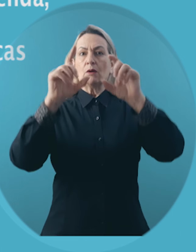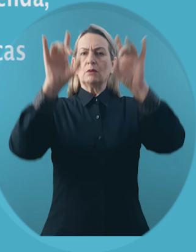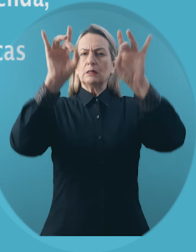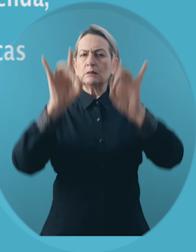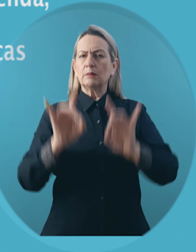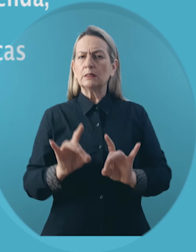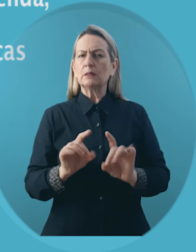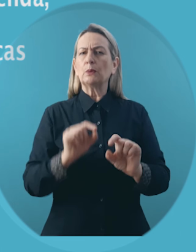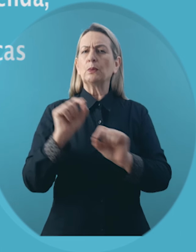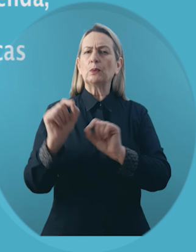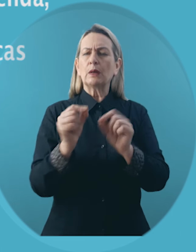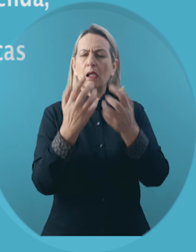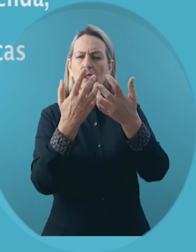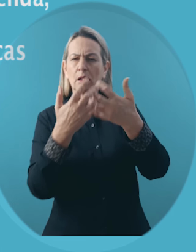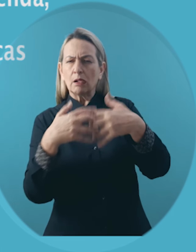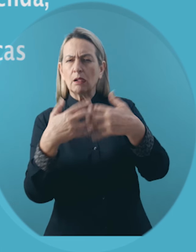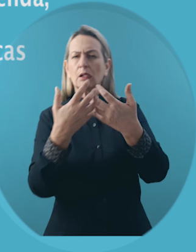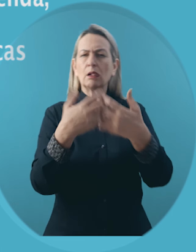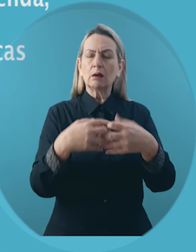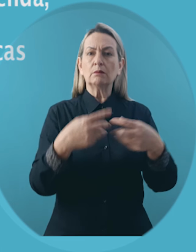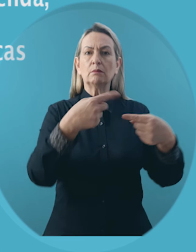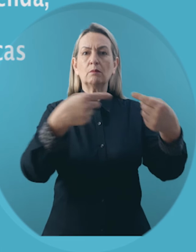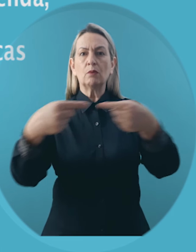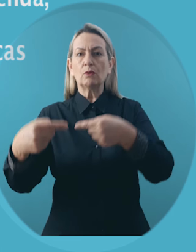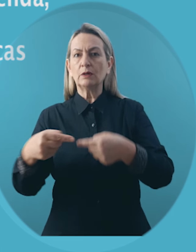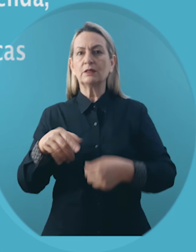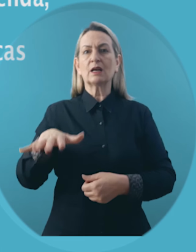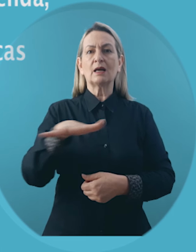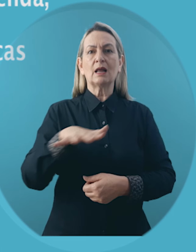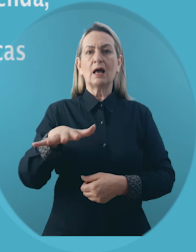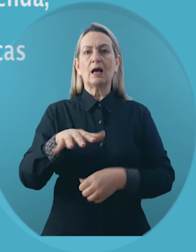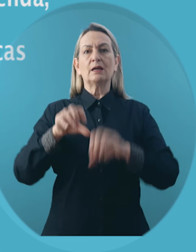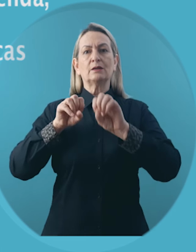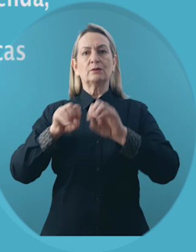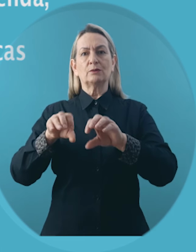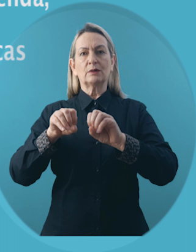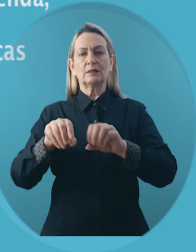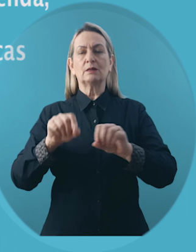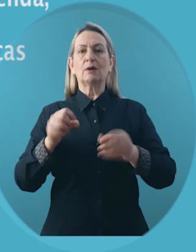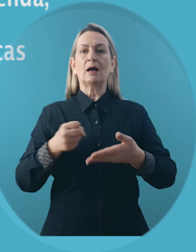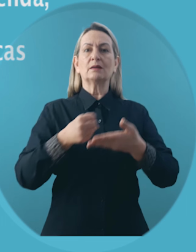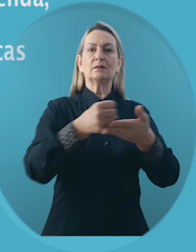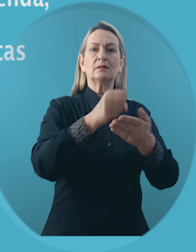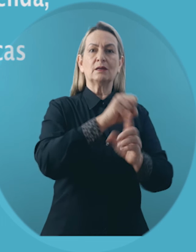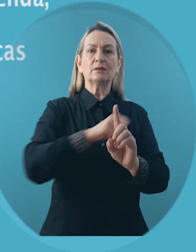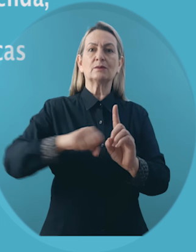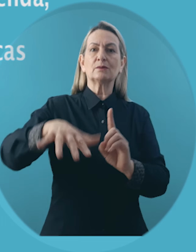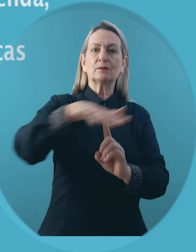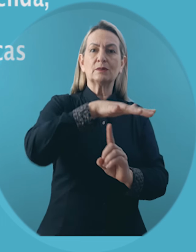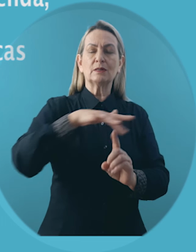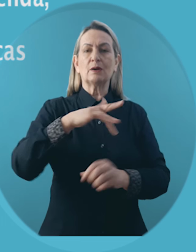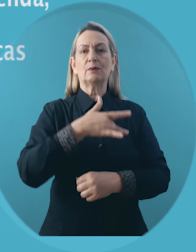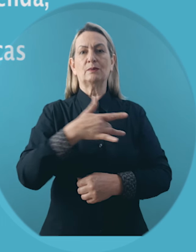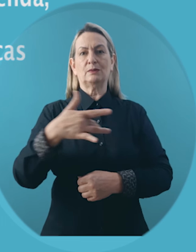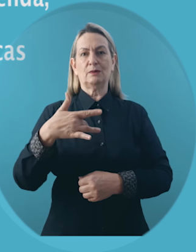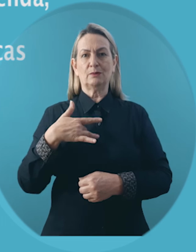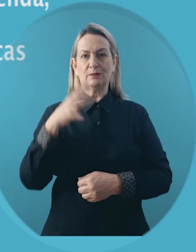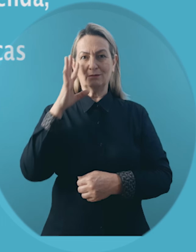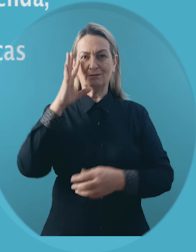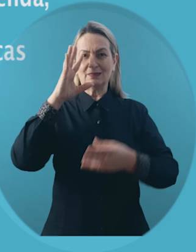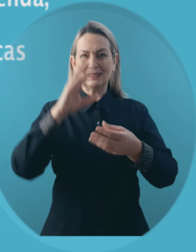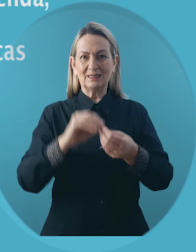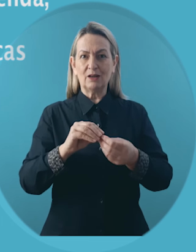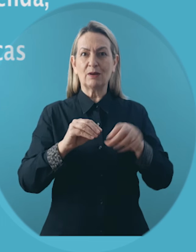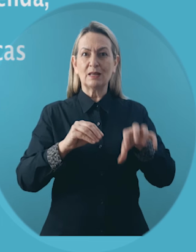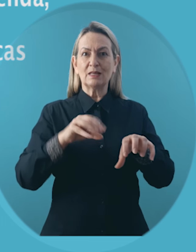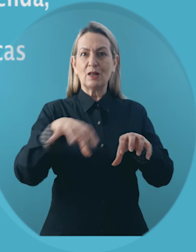com atenção especial a articulação entre as políticas de educação Assistência Social e